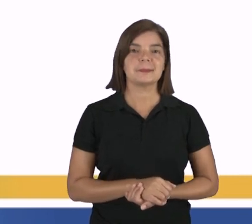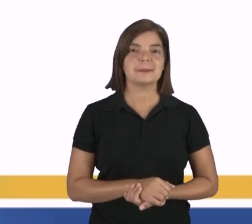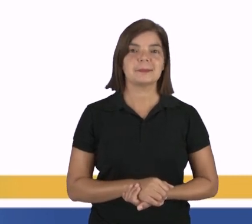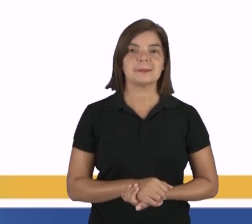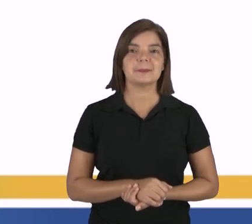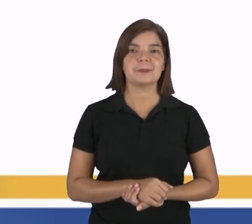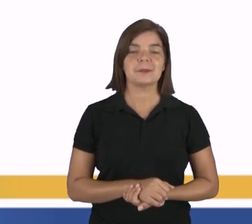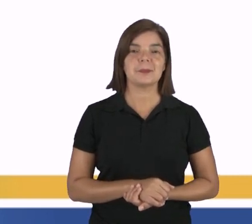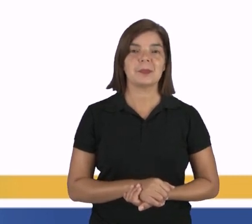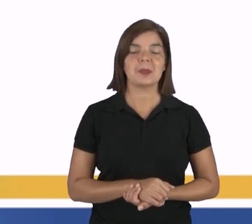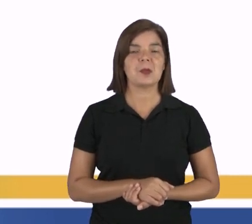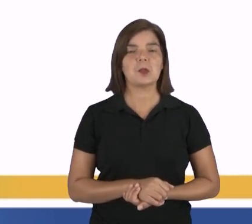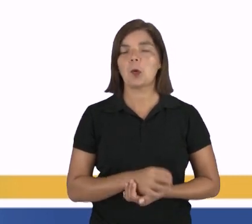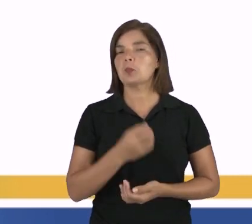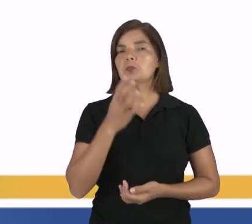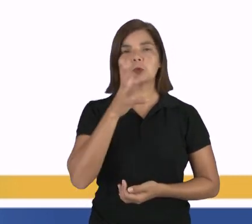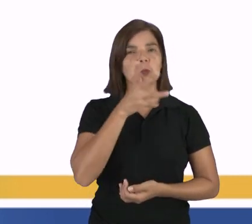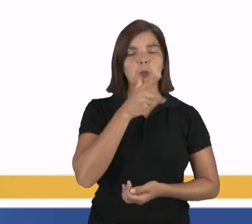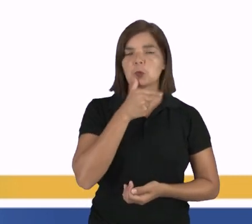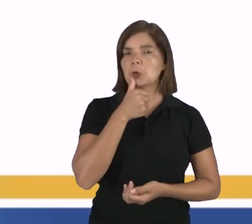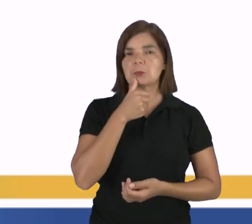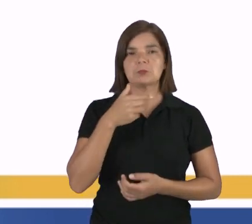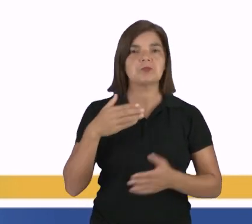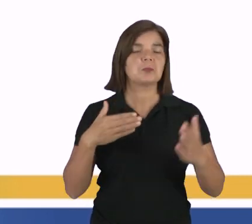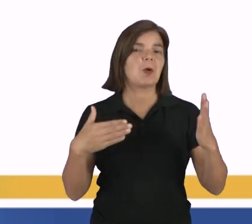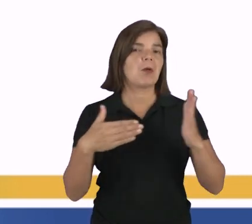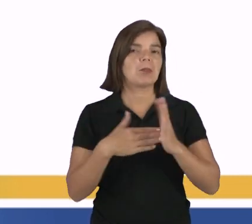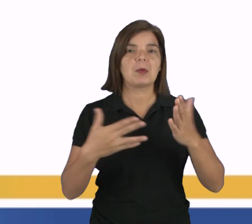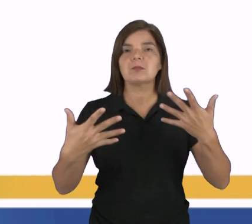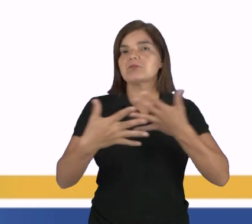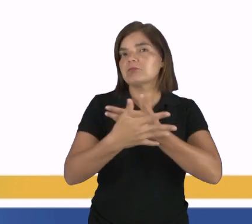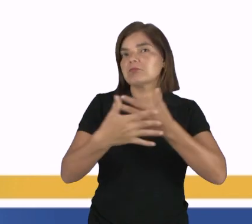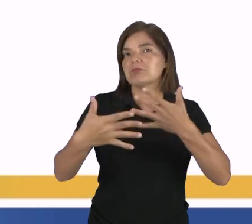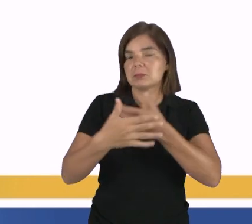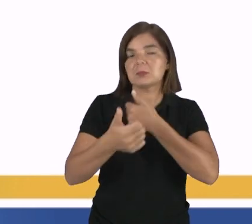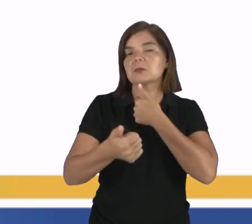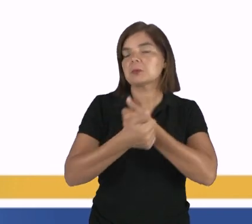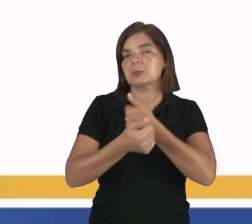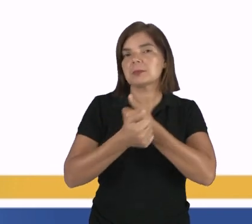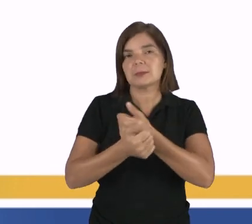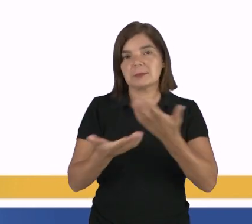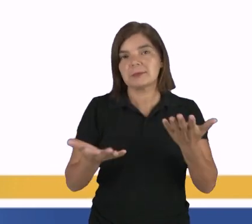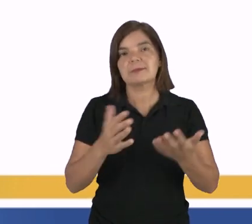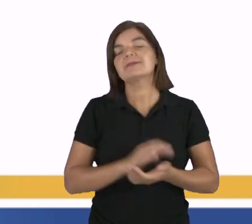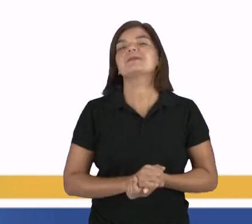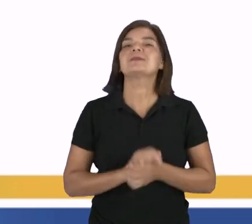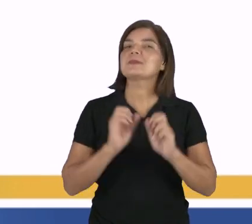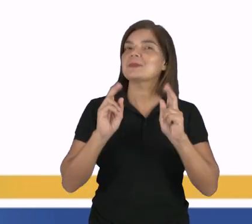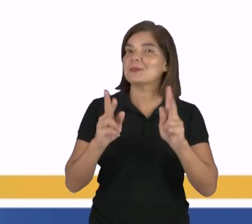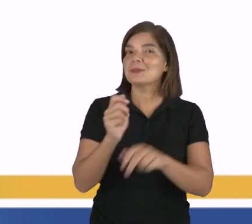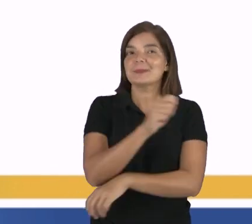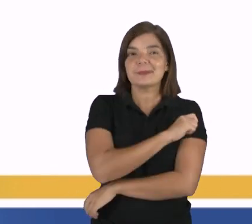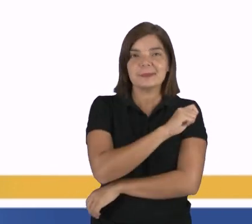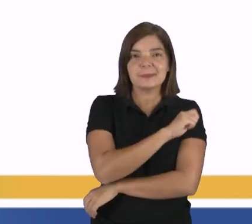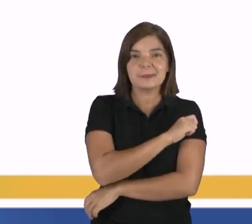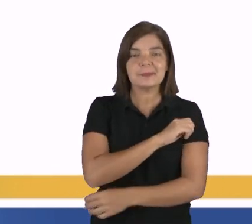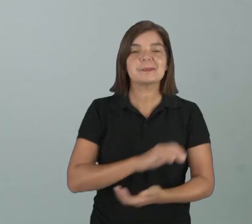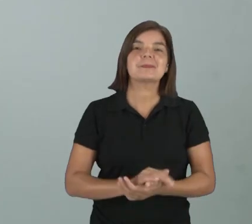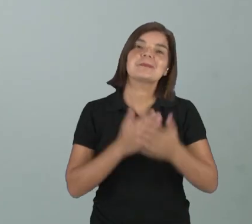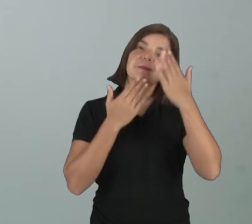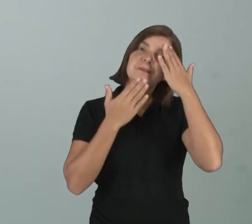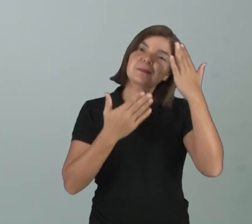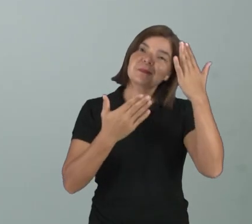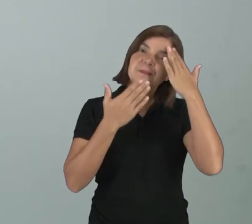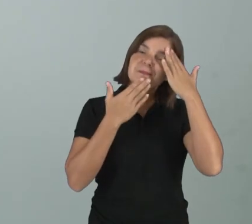né? Não deve levar muito tempo. Daqui para o centro, vamos supor que eu estou pertinho do centro. Ok, students? Thank you